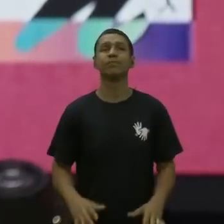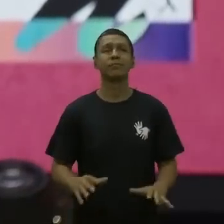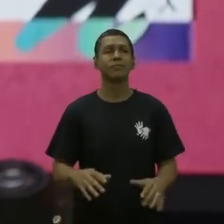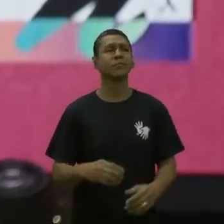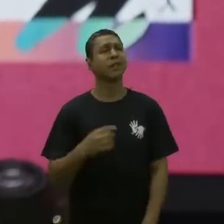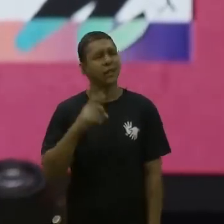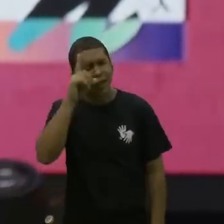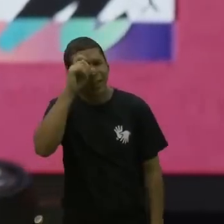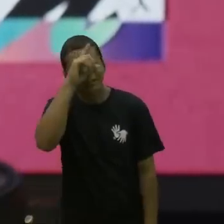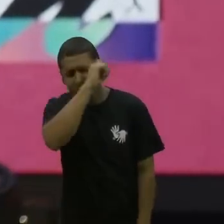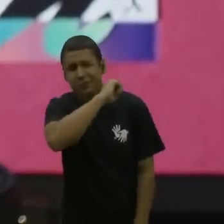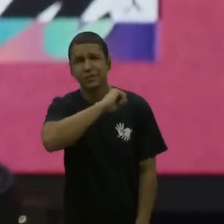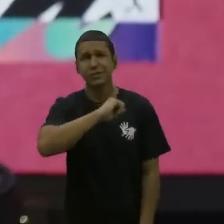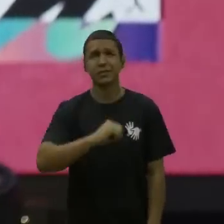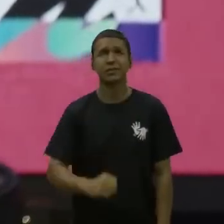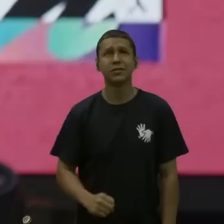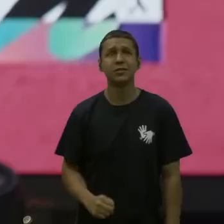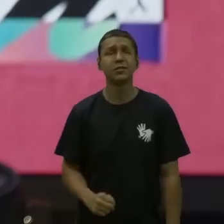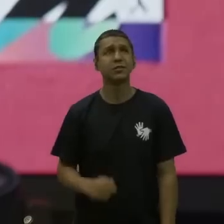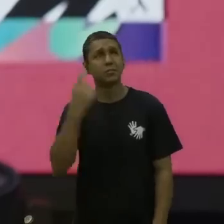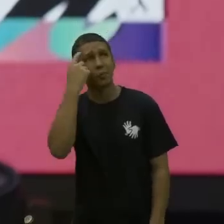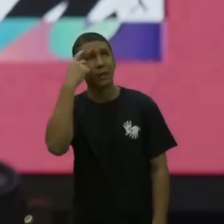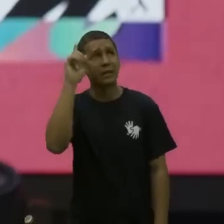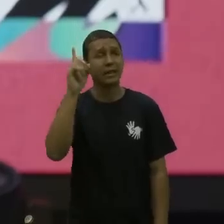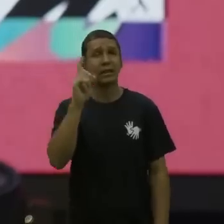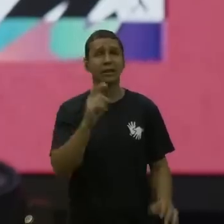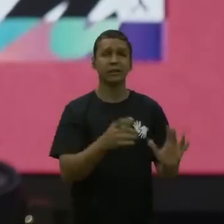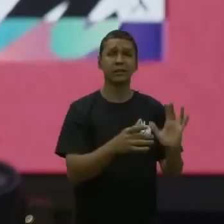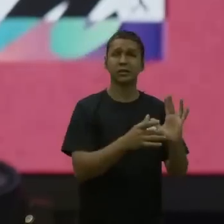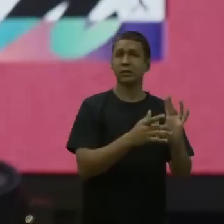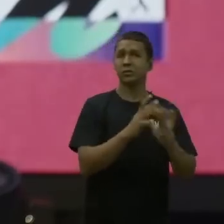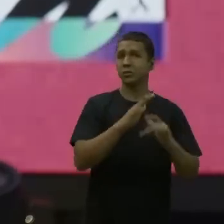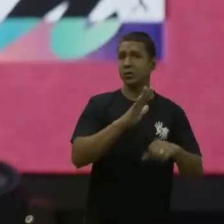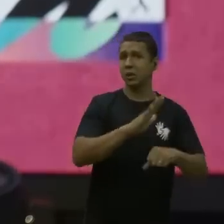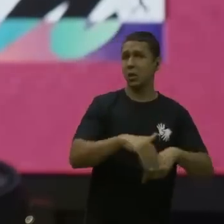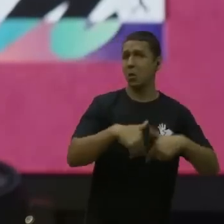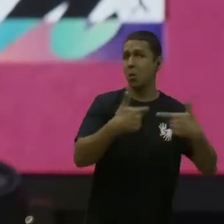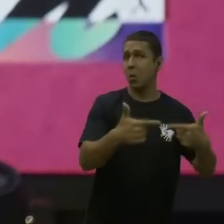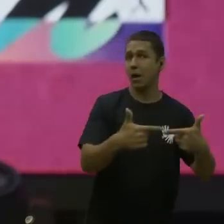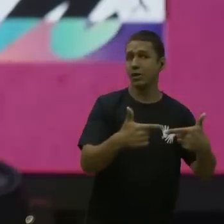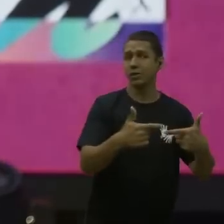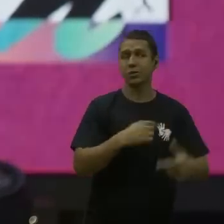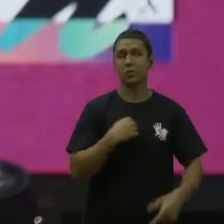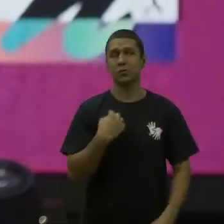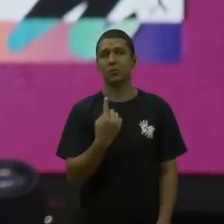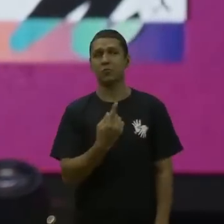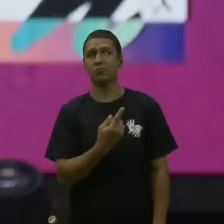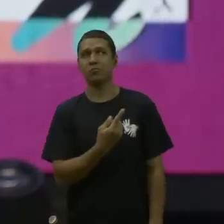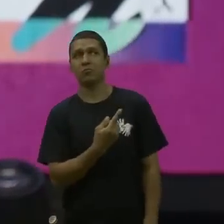Como é difícil lidar com a ideia de que Jesus não age no tempo que a gente queria que ele agisse.